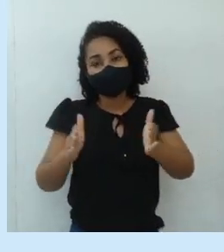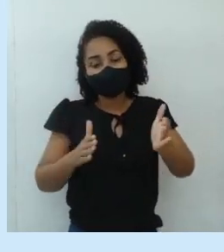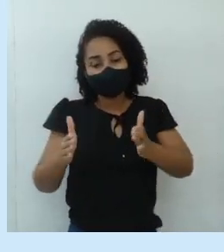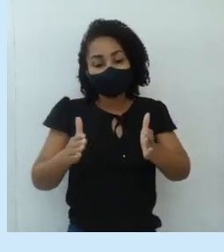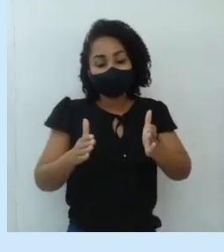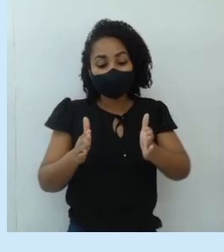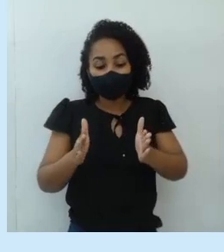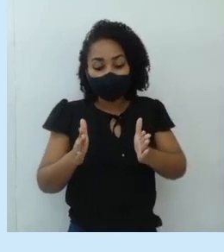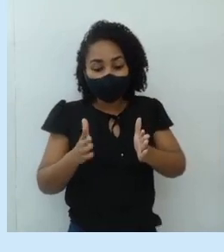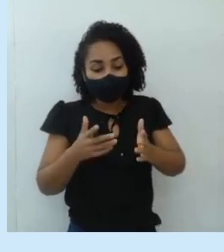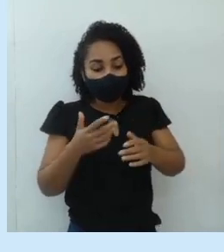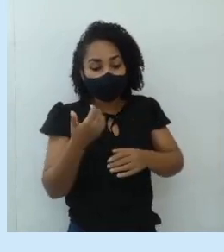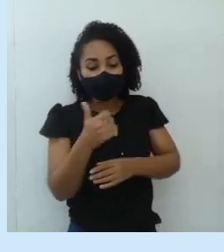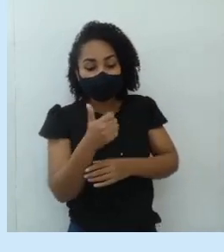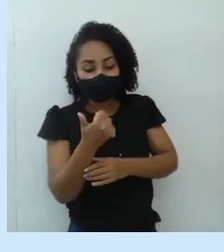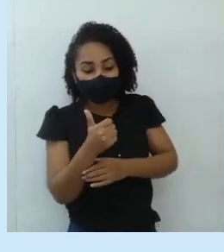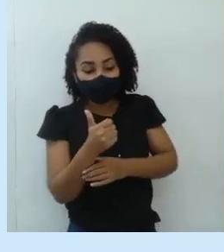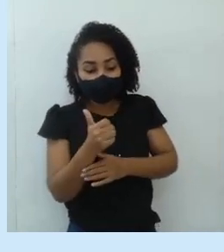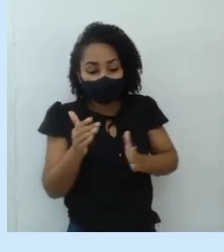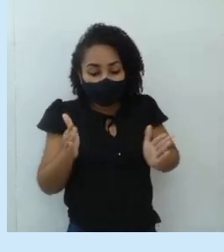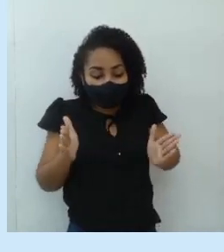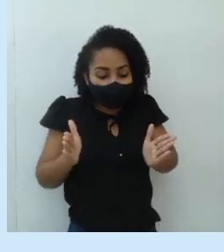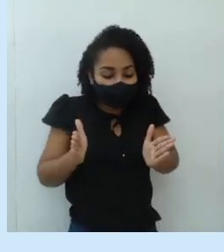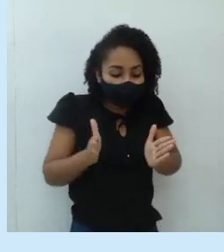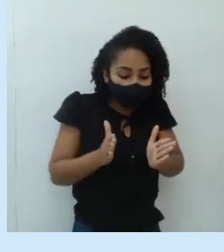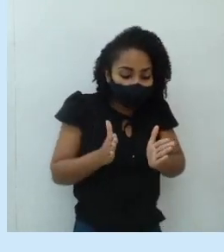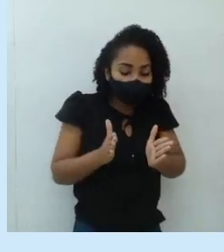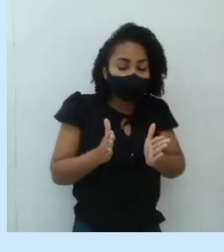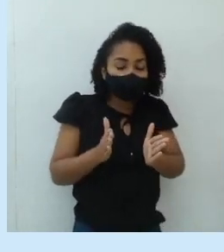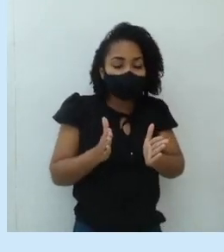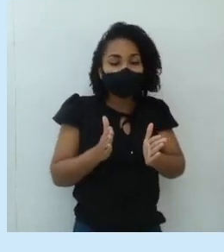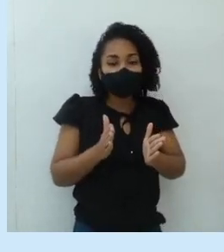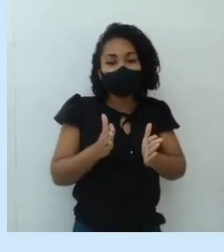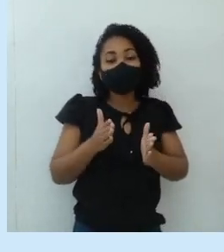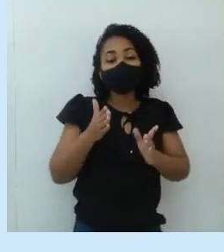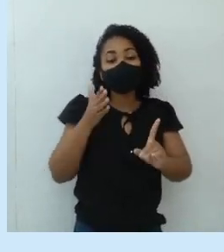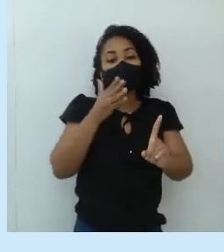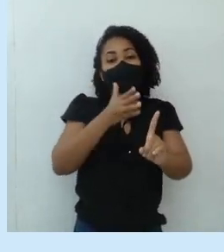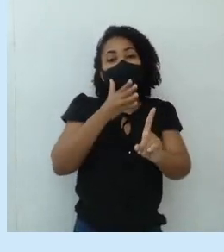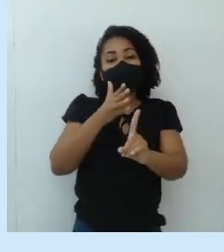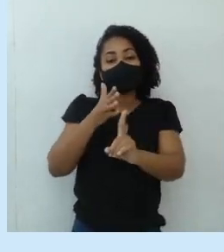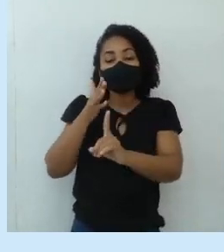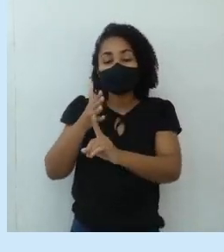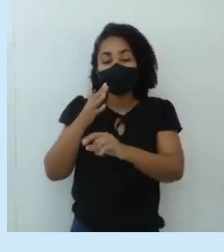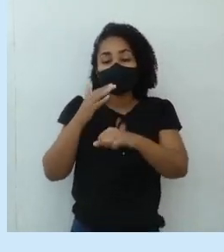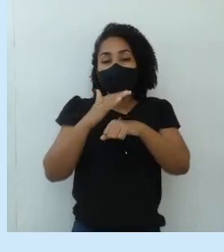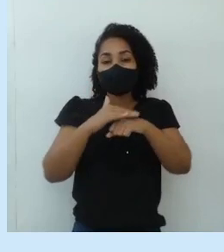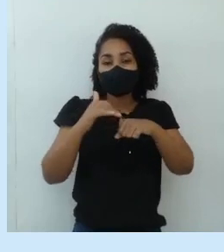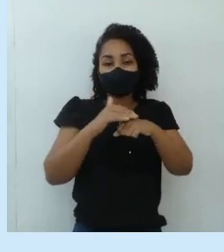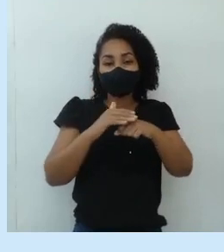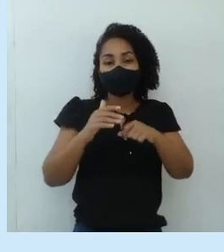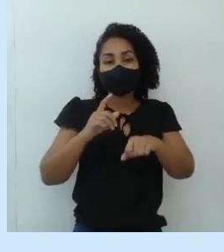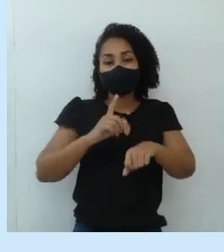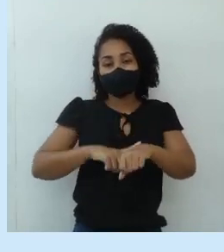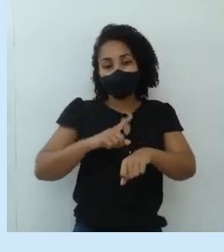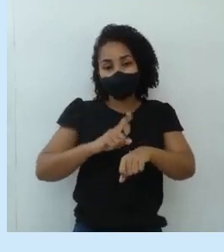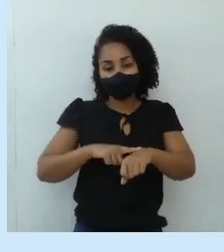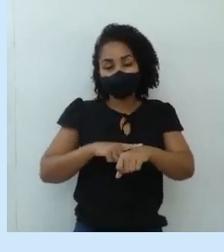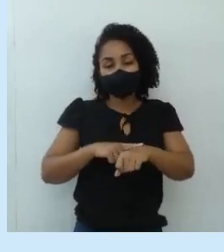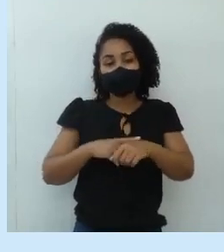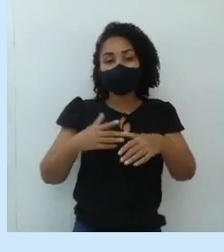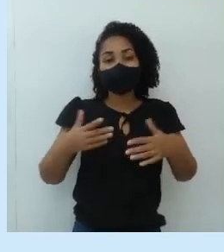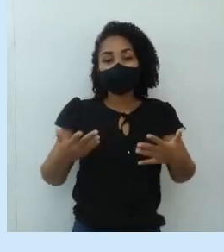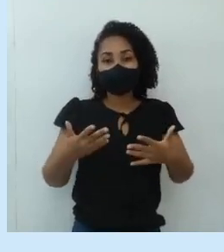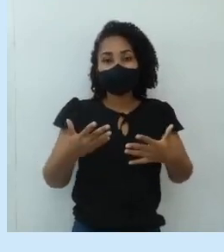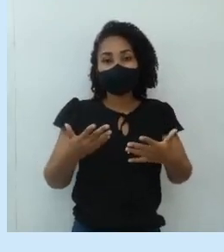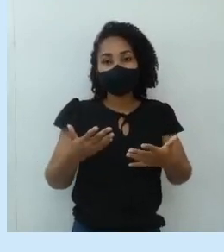tempo relativamente curto, a que se convencionou a chamar de tempo. O método que